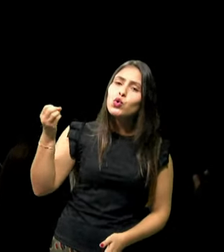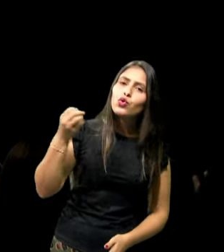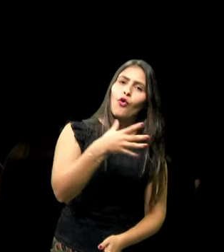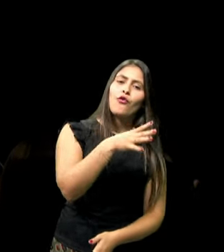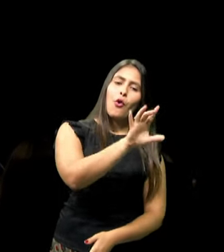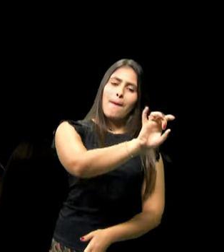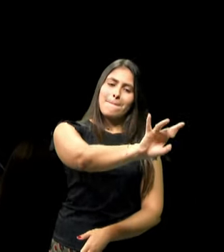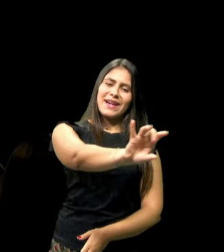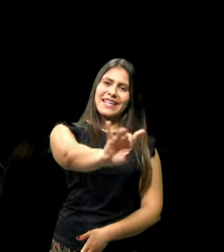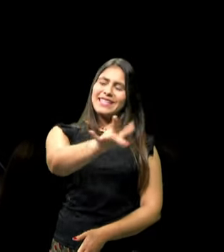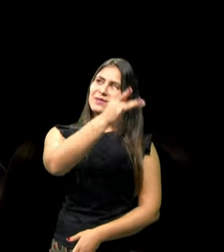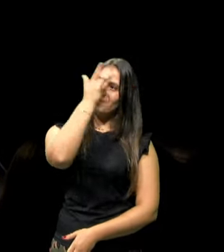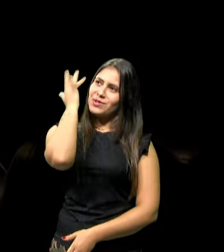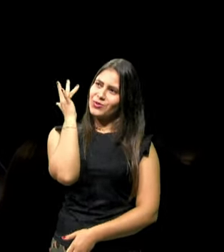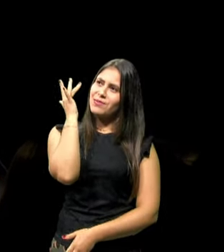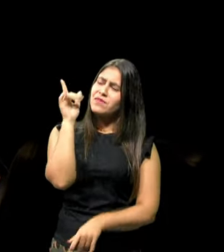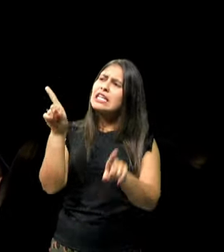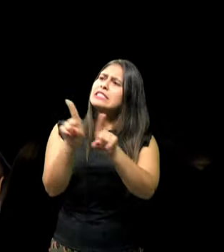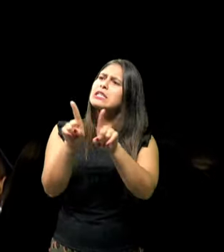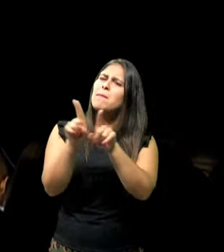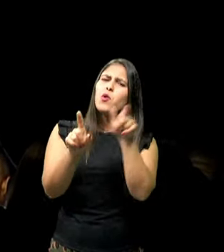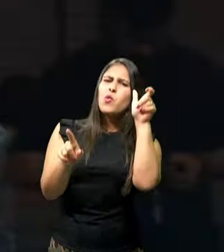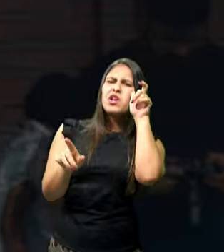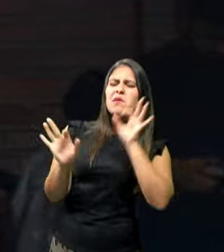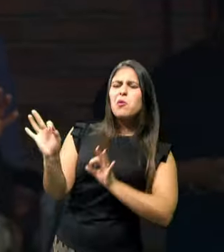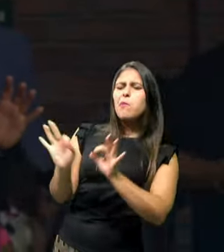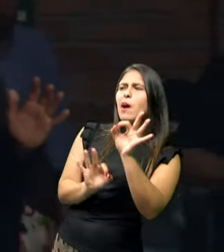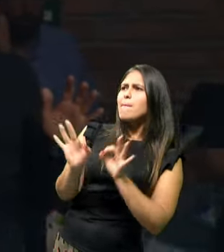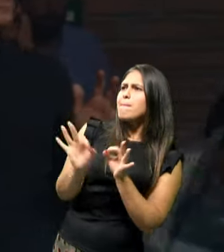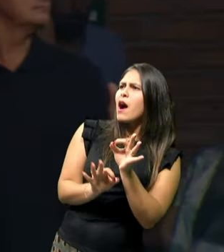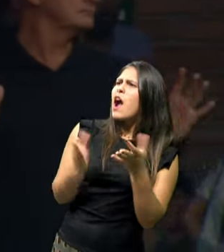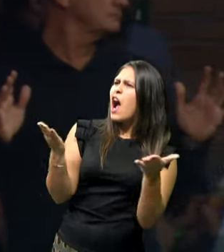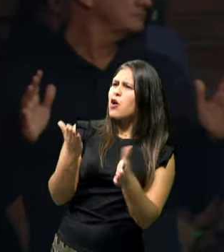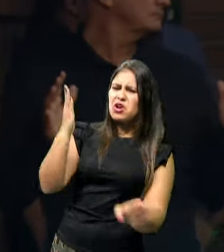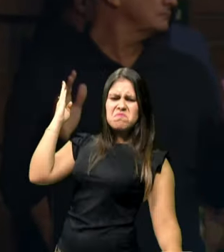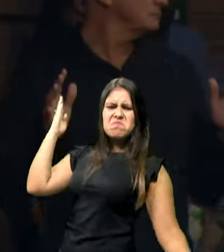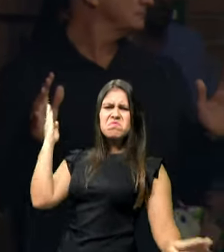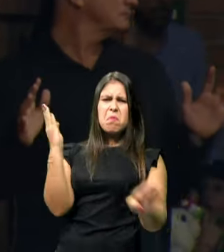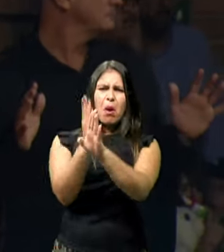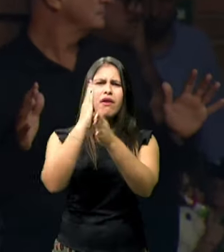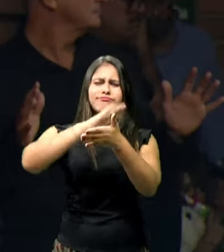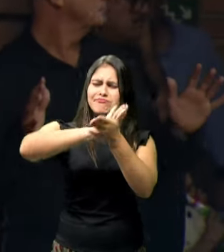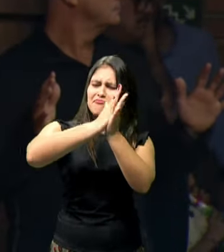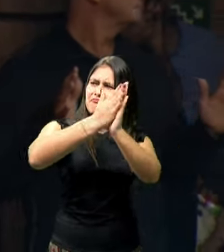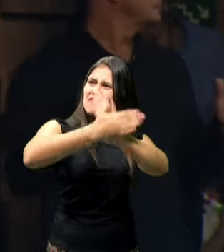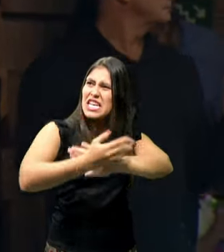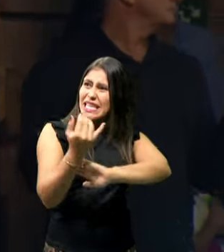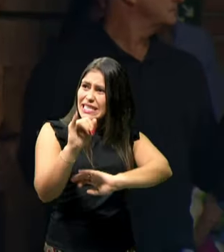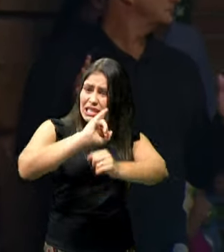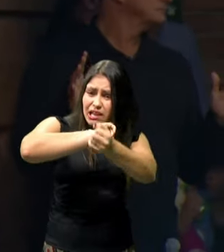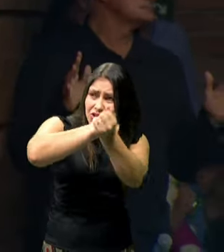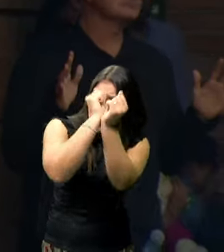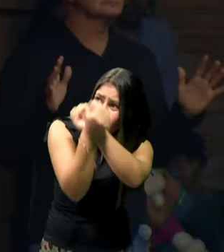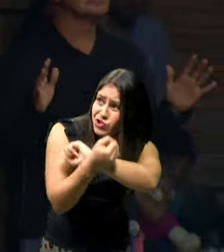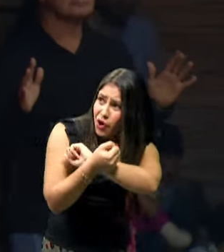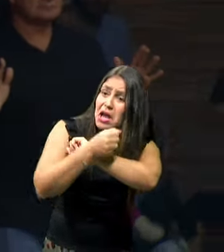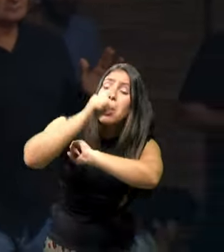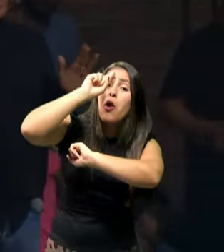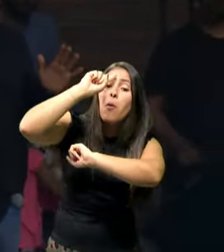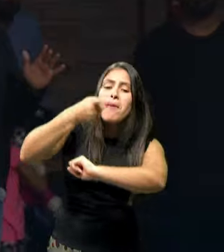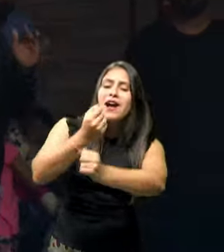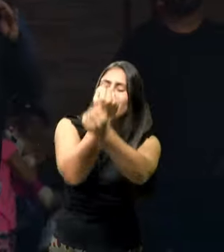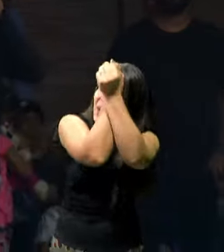para você. Eu repreendo a obra do diabo. Cadeias sejam quebradas. O